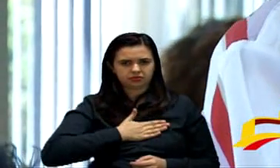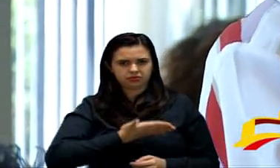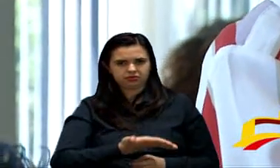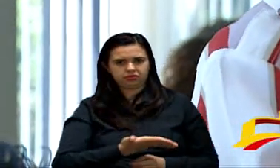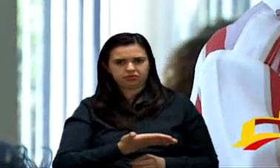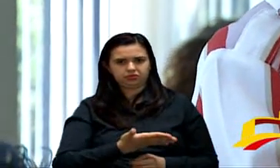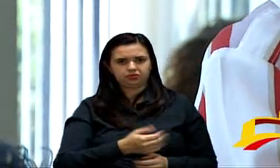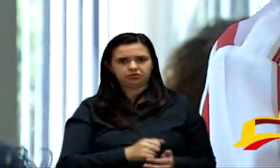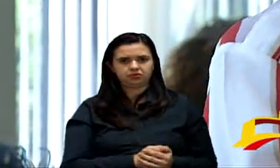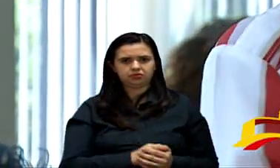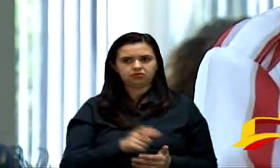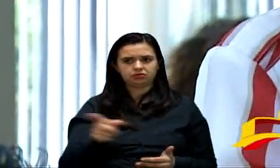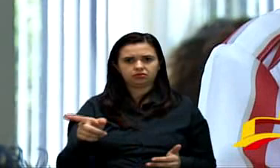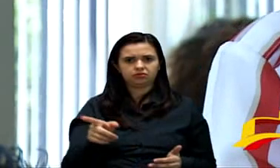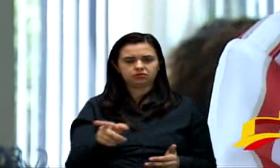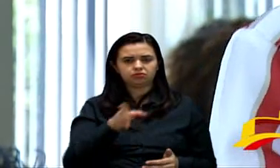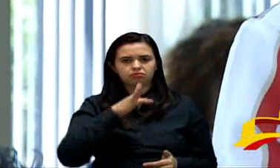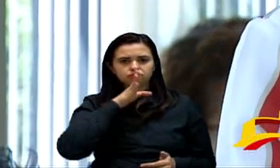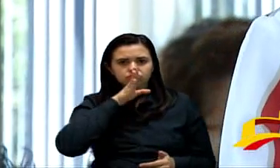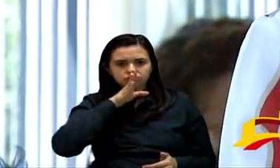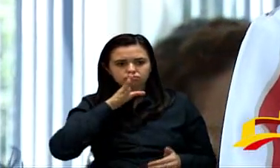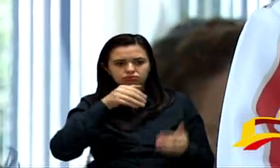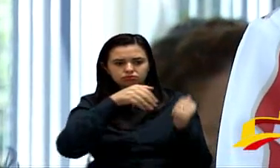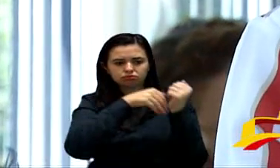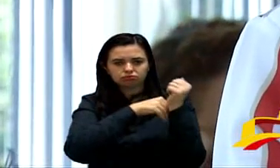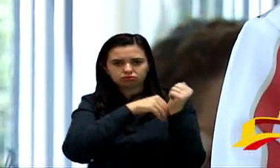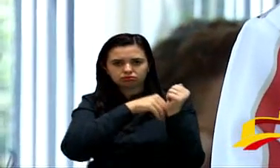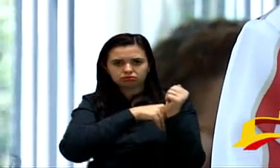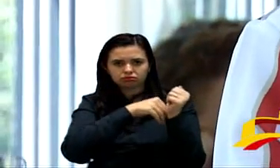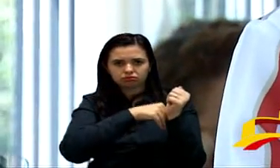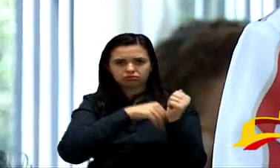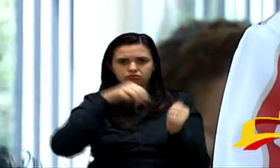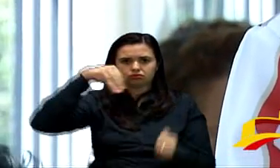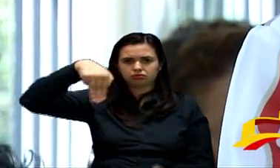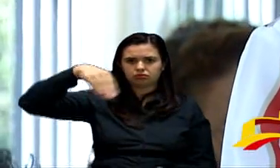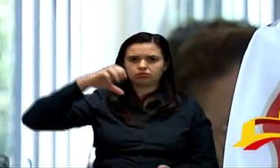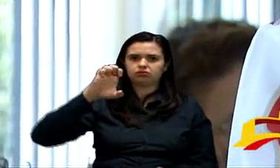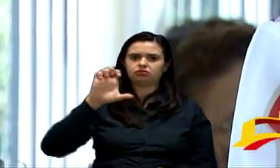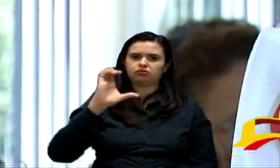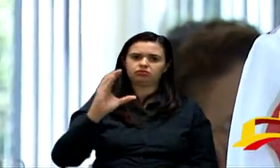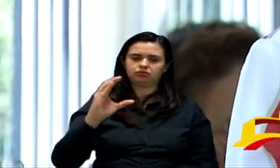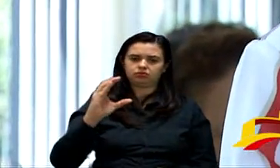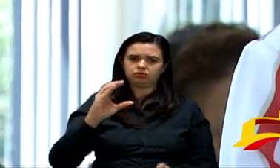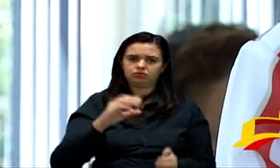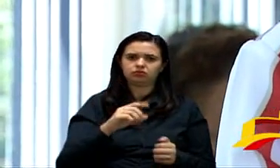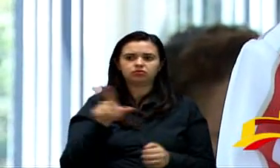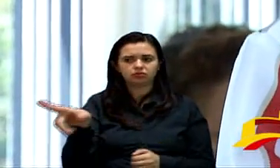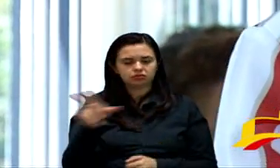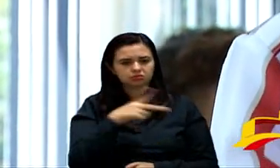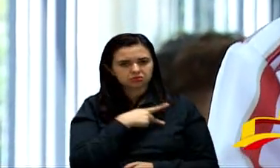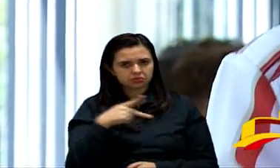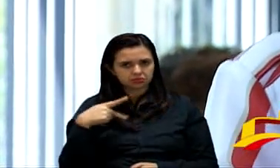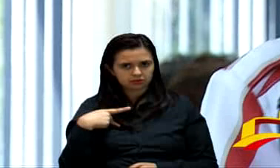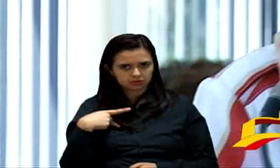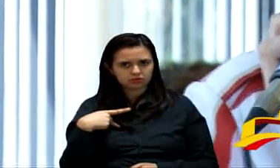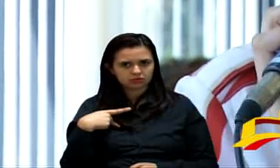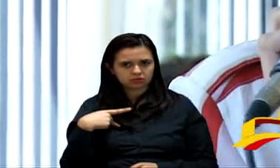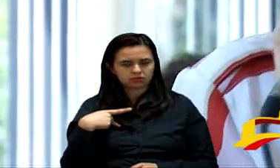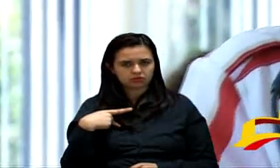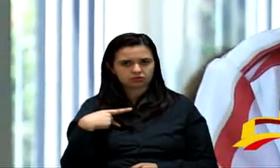o sigilo que foi feito em relação ao MEC, onde os pastores foram denunciados de